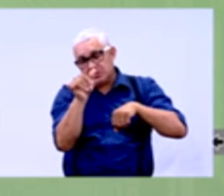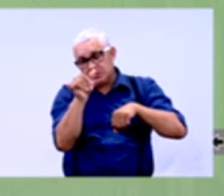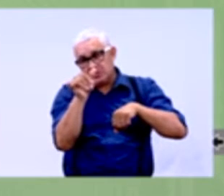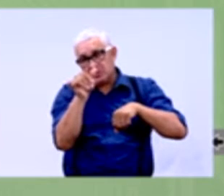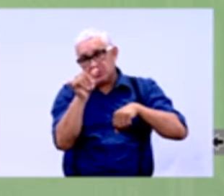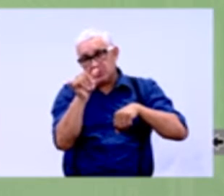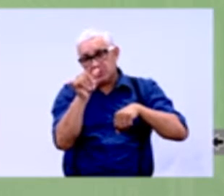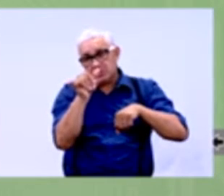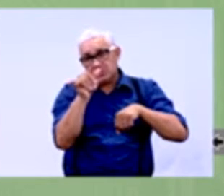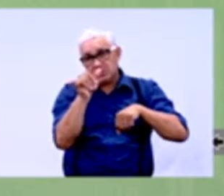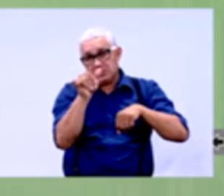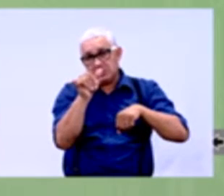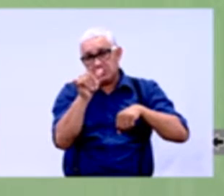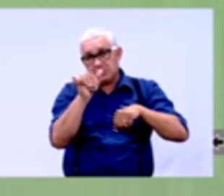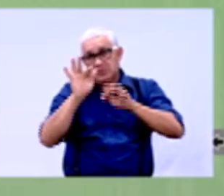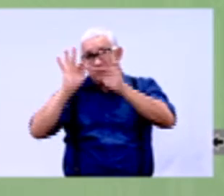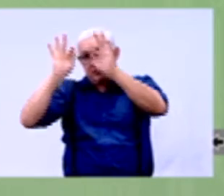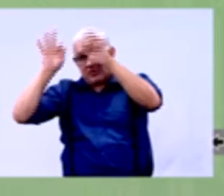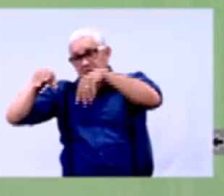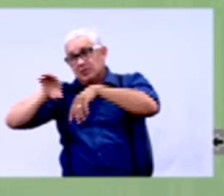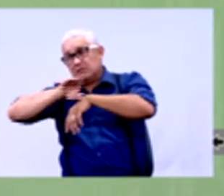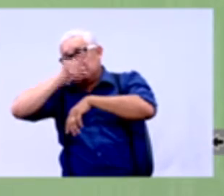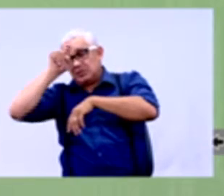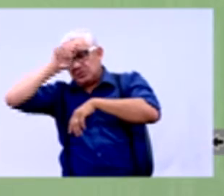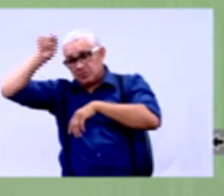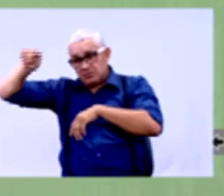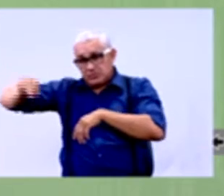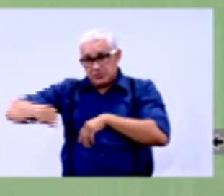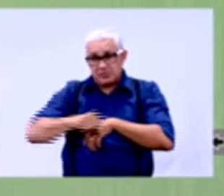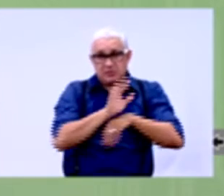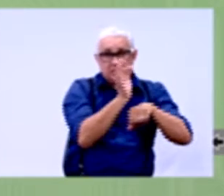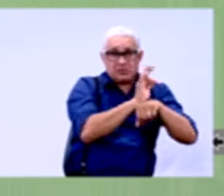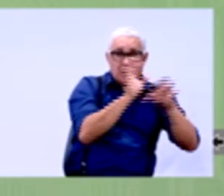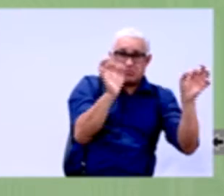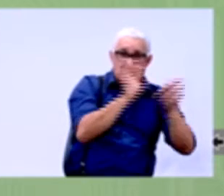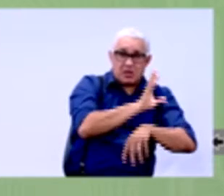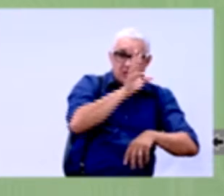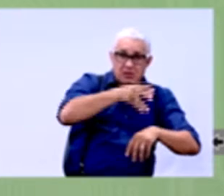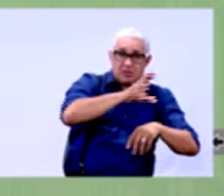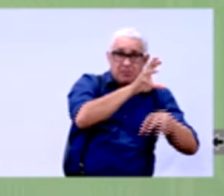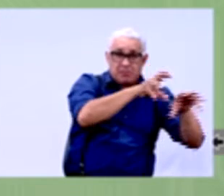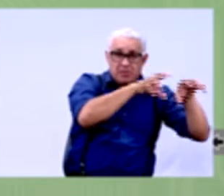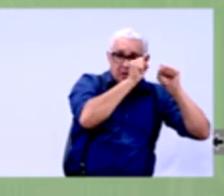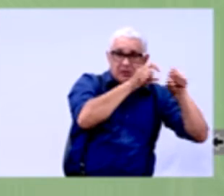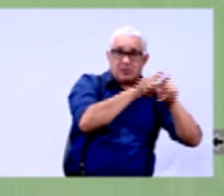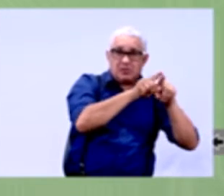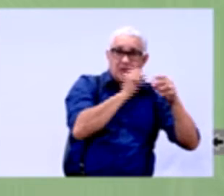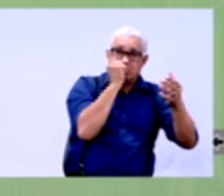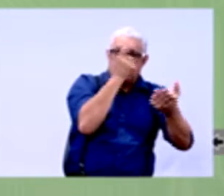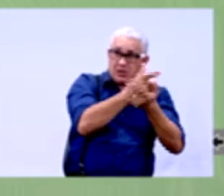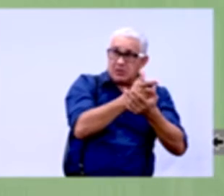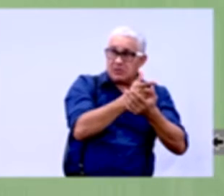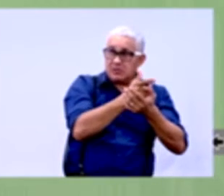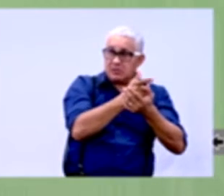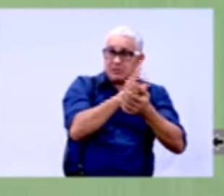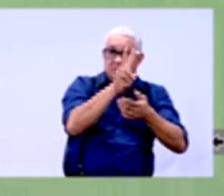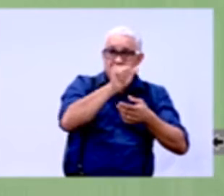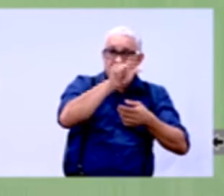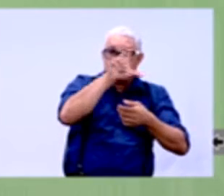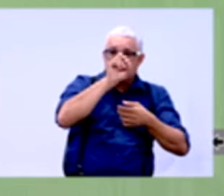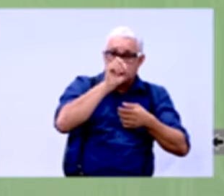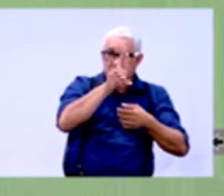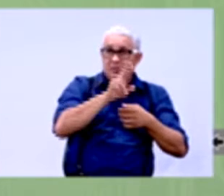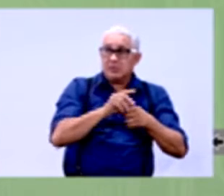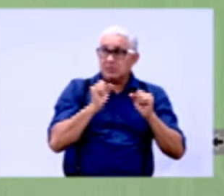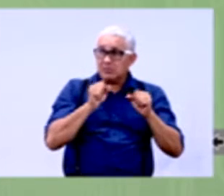até ele aqui no final sair com os filmes e com o seu valor pago. E aqui